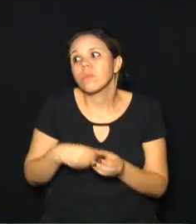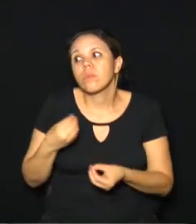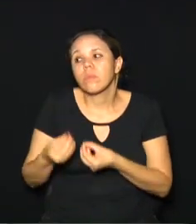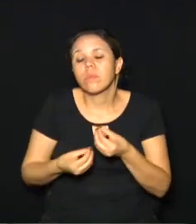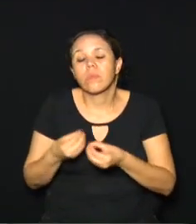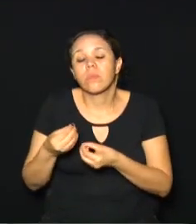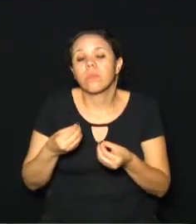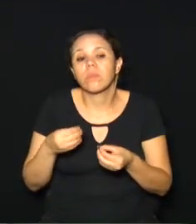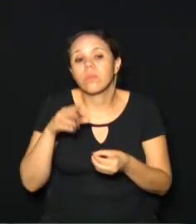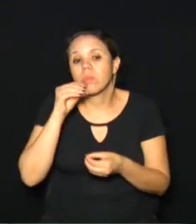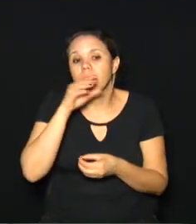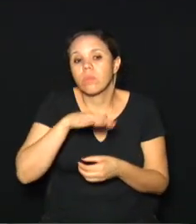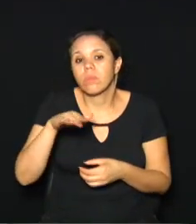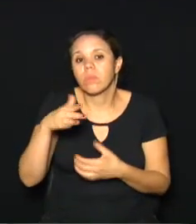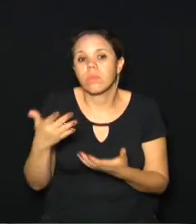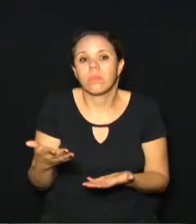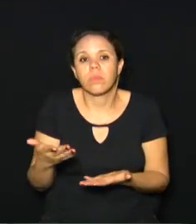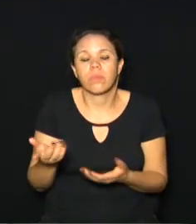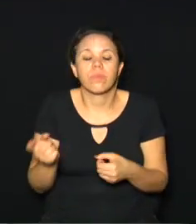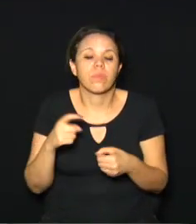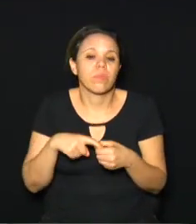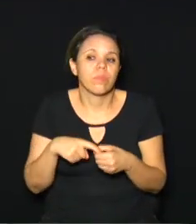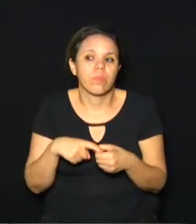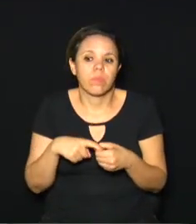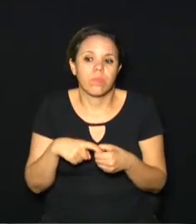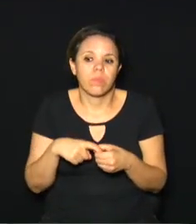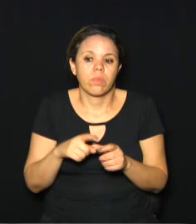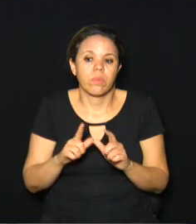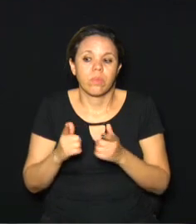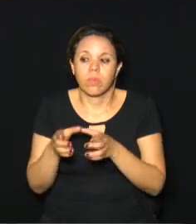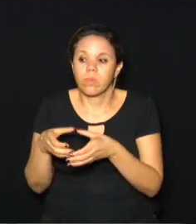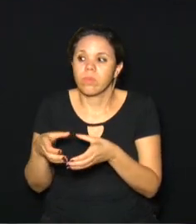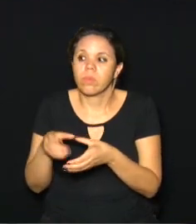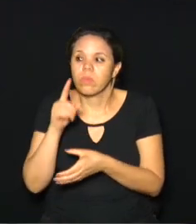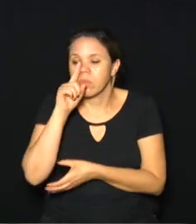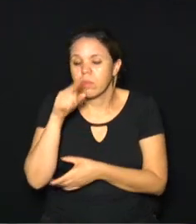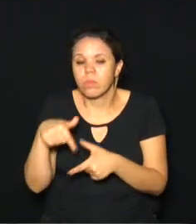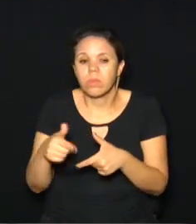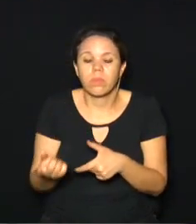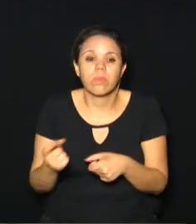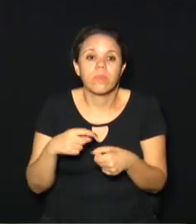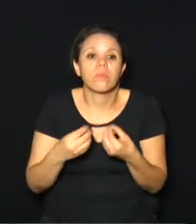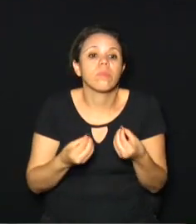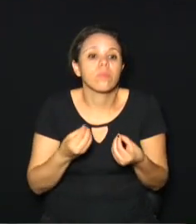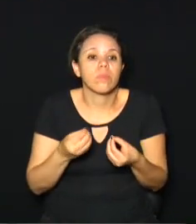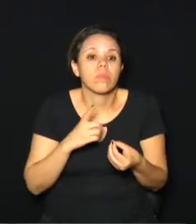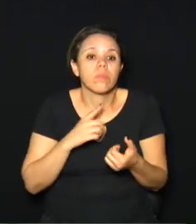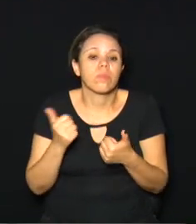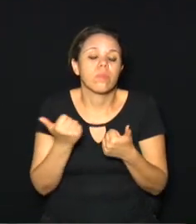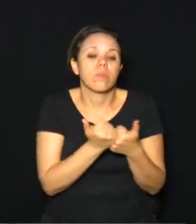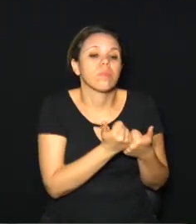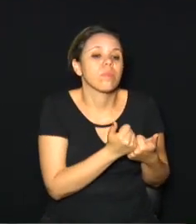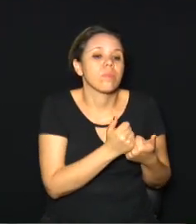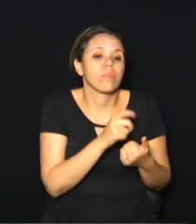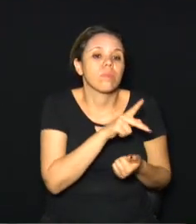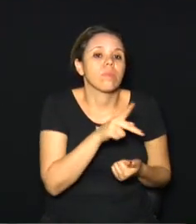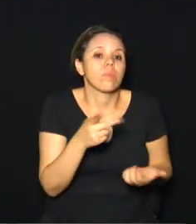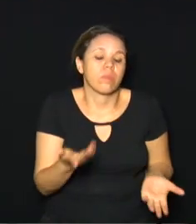ficariam os trabalhadores no eventual retorno, os trabalhadores do grupo de risco, né? Se haveria substituição.